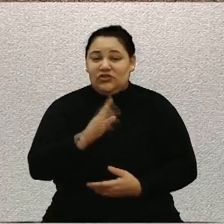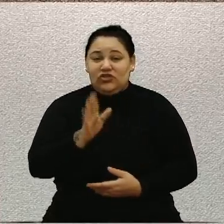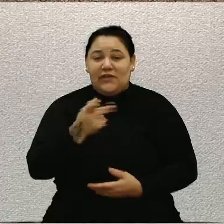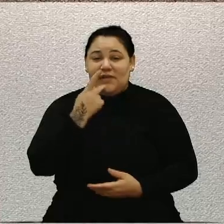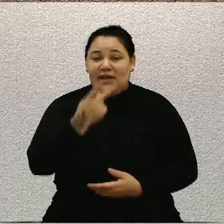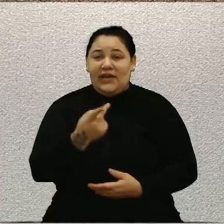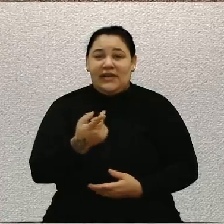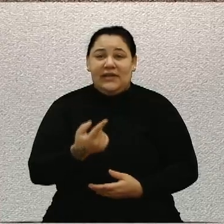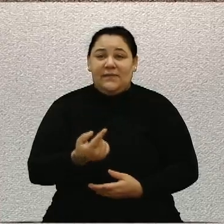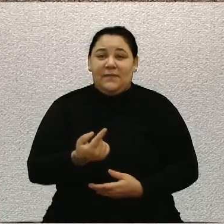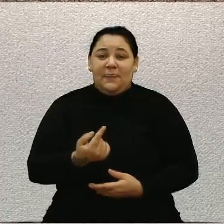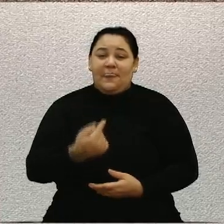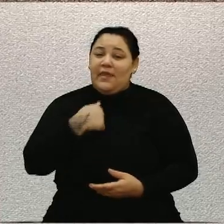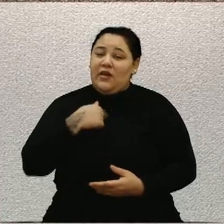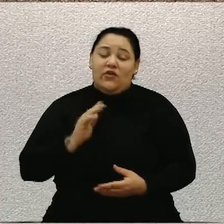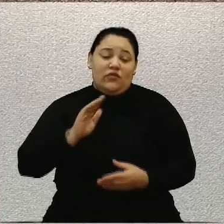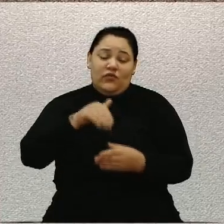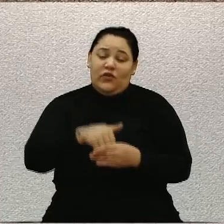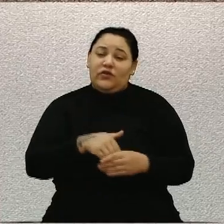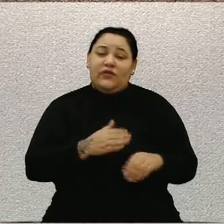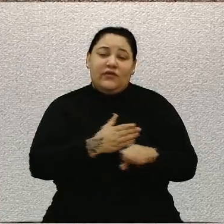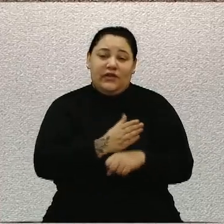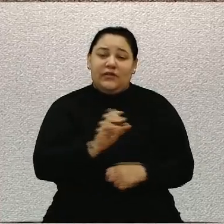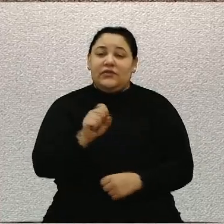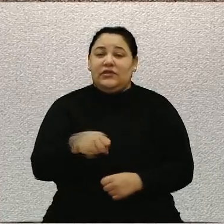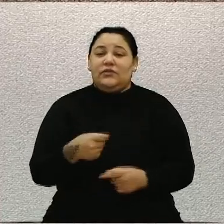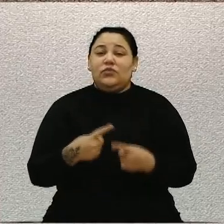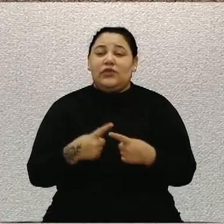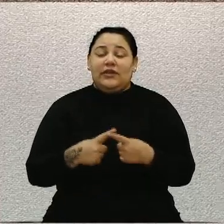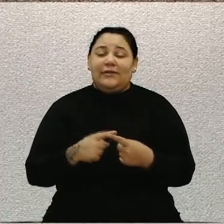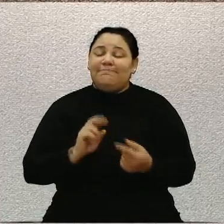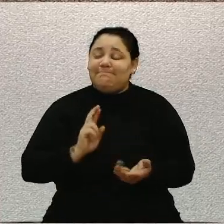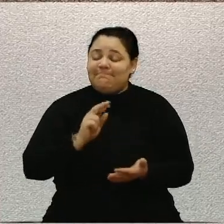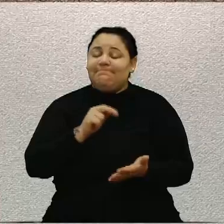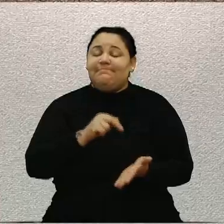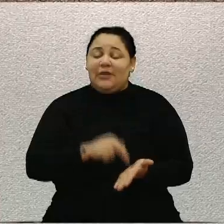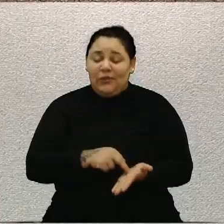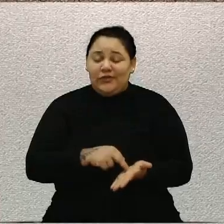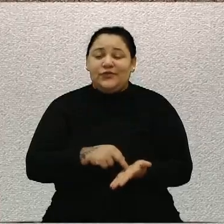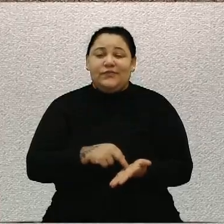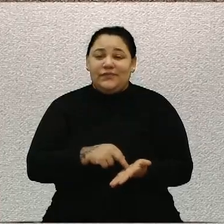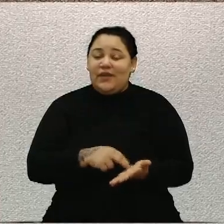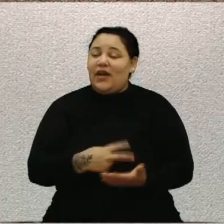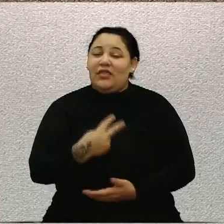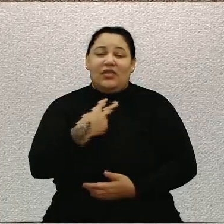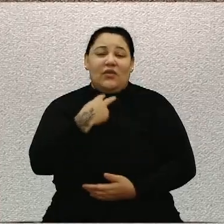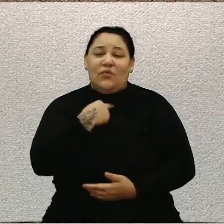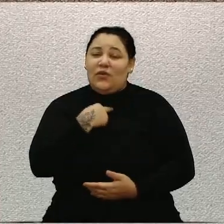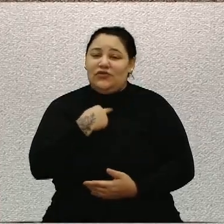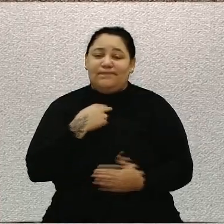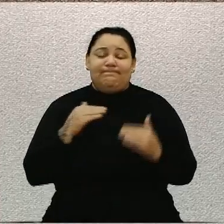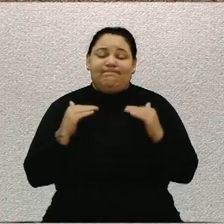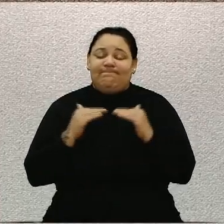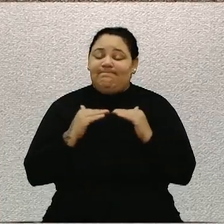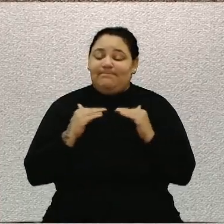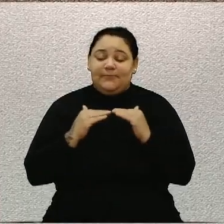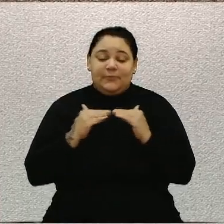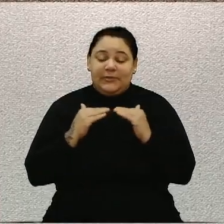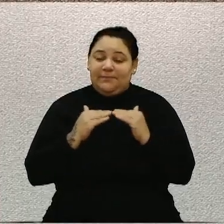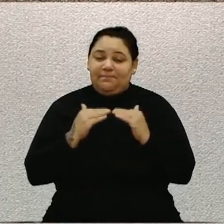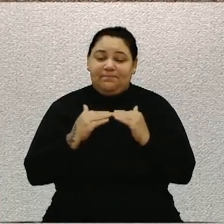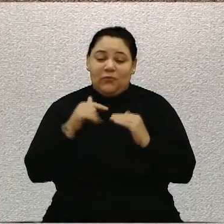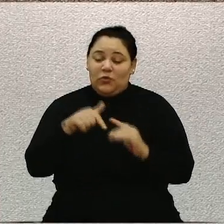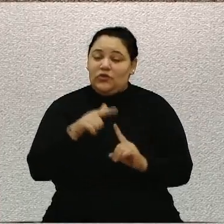dizer que voto favorável, porque realmente não podemos compactuar com